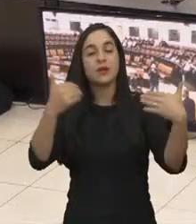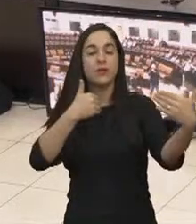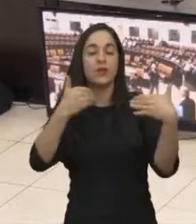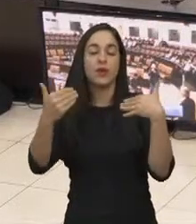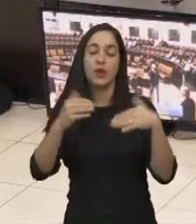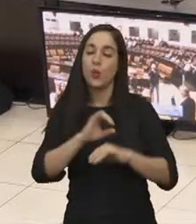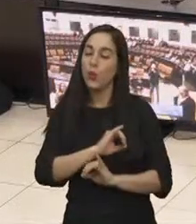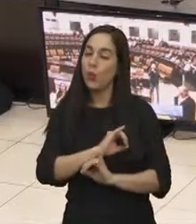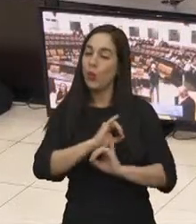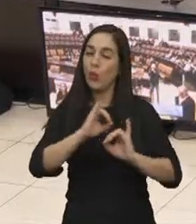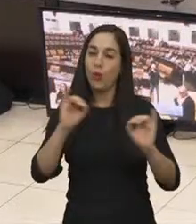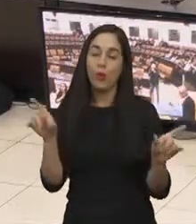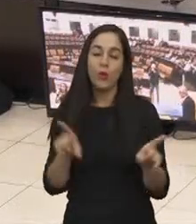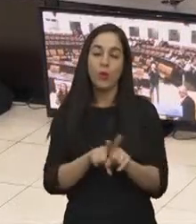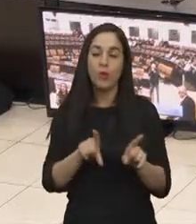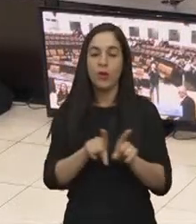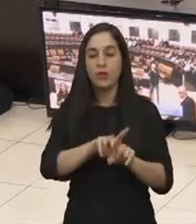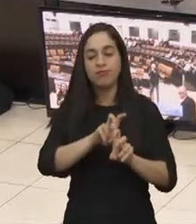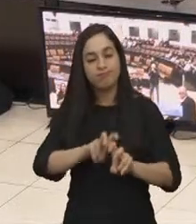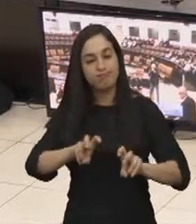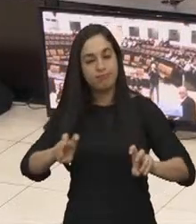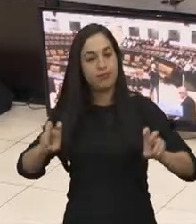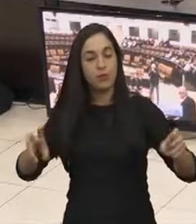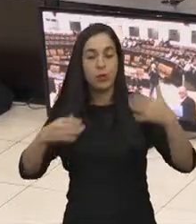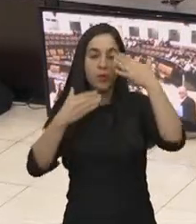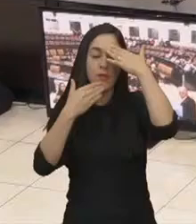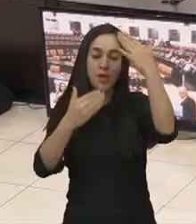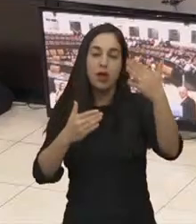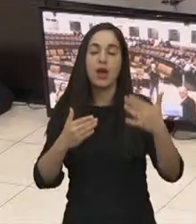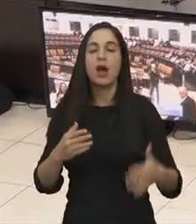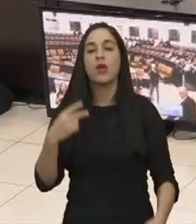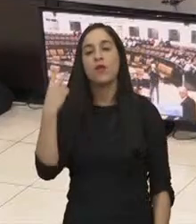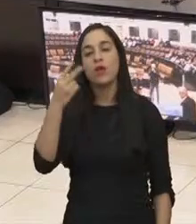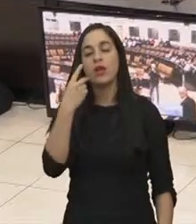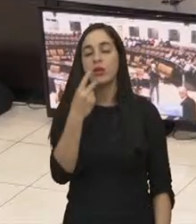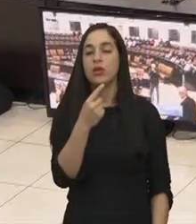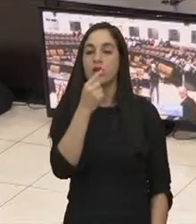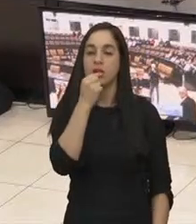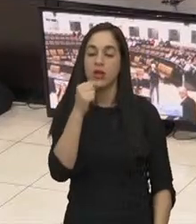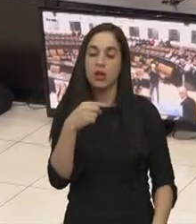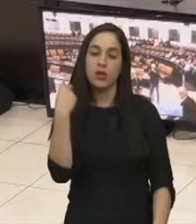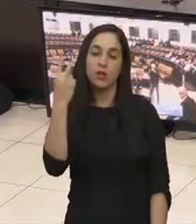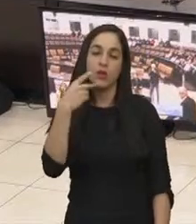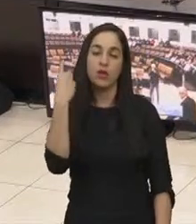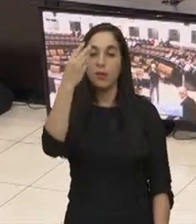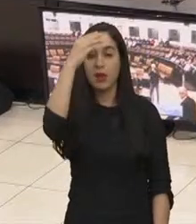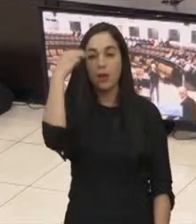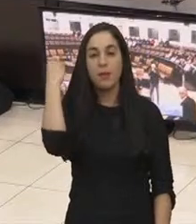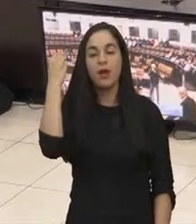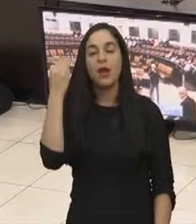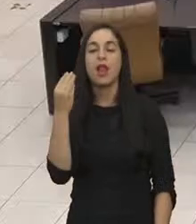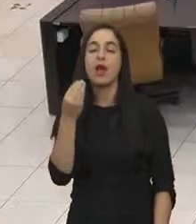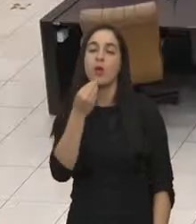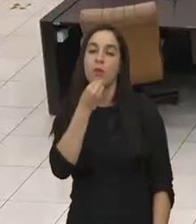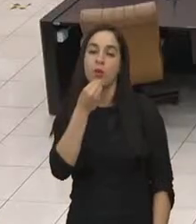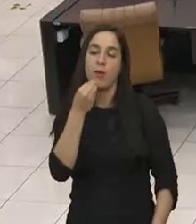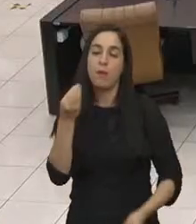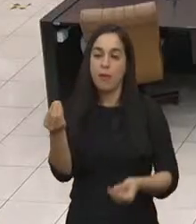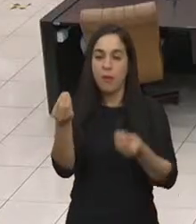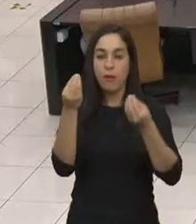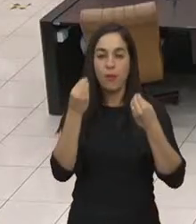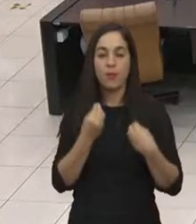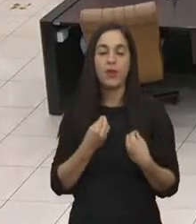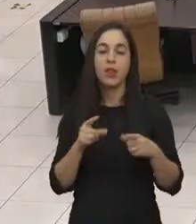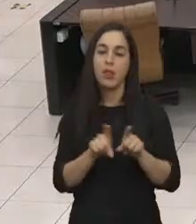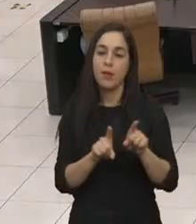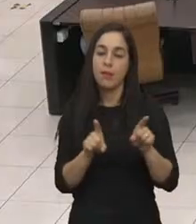hoje, cumprimentar a mesa, obrigado ao vereador Neto, a vereadora Maria Amélia pela presença, pela oportunidade de receber o